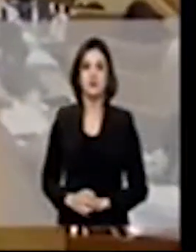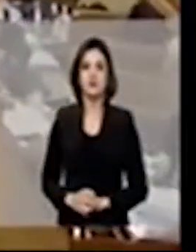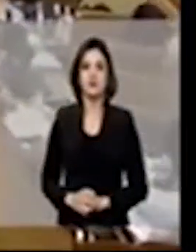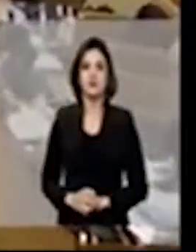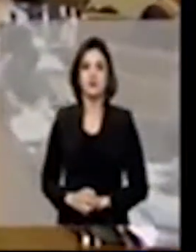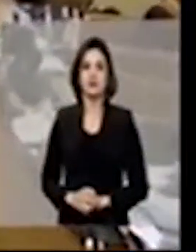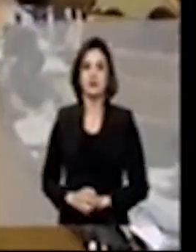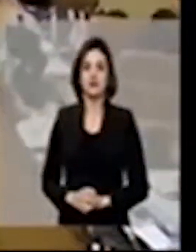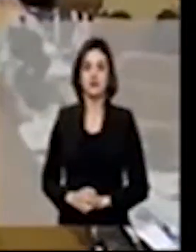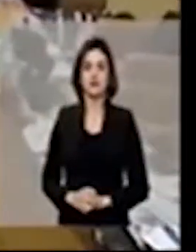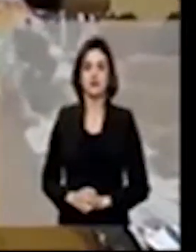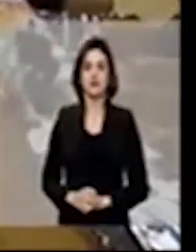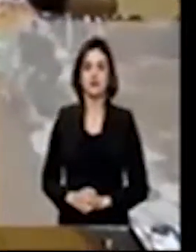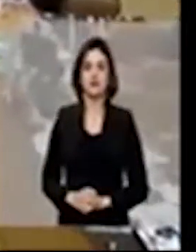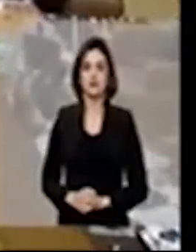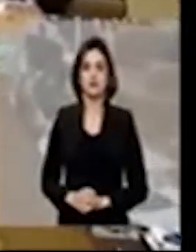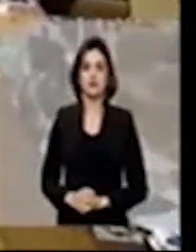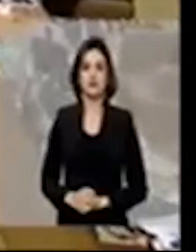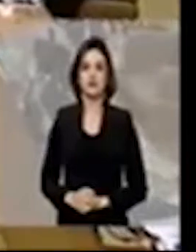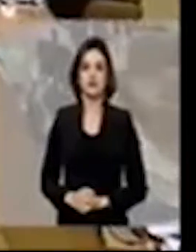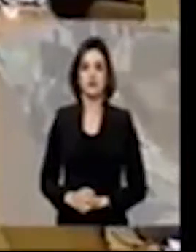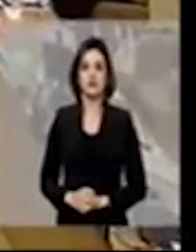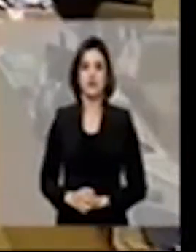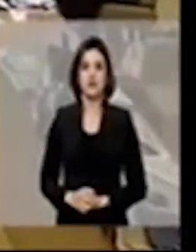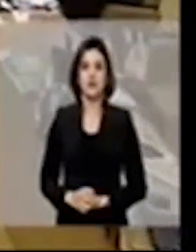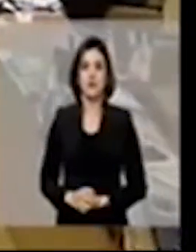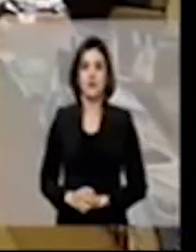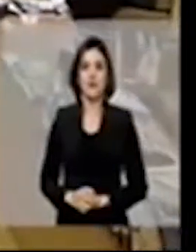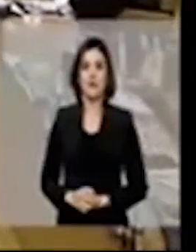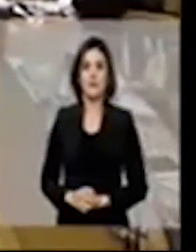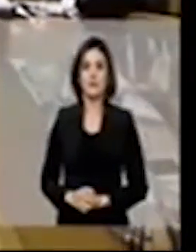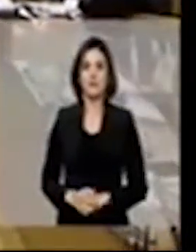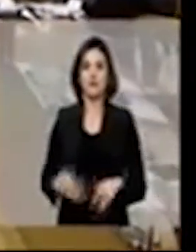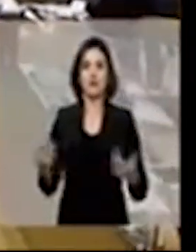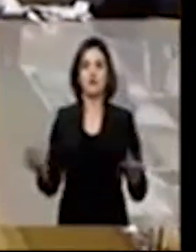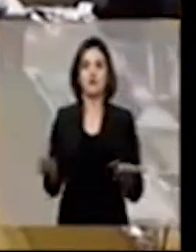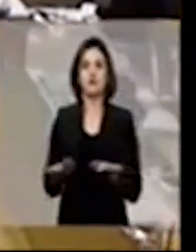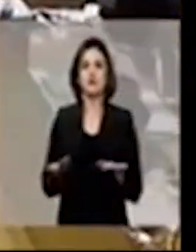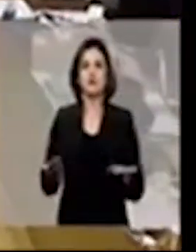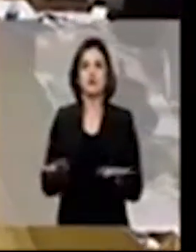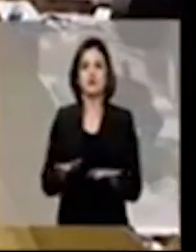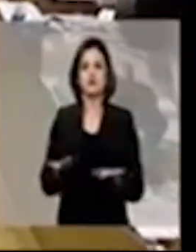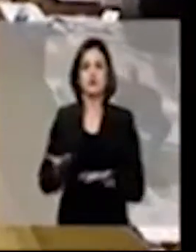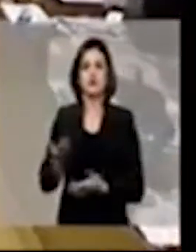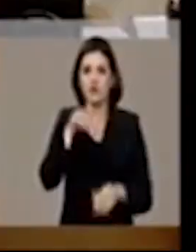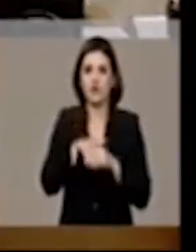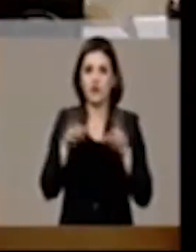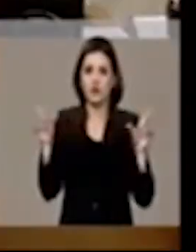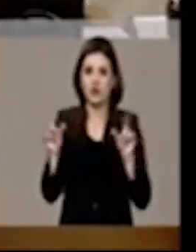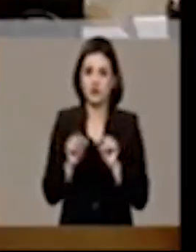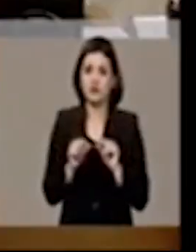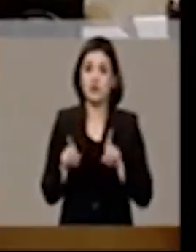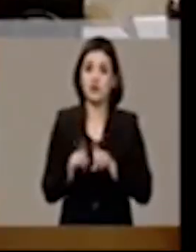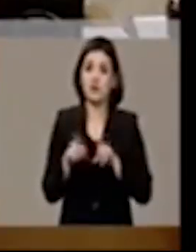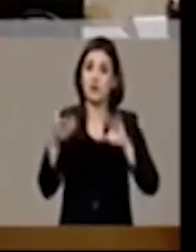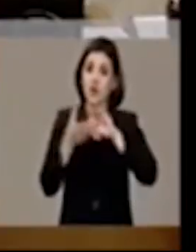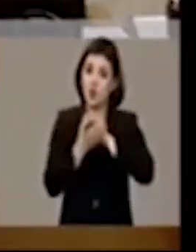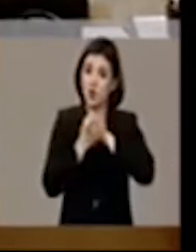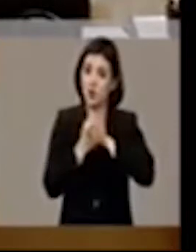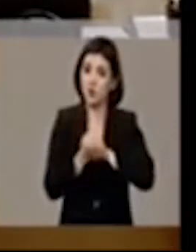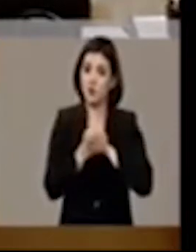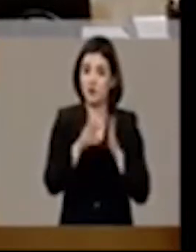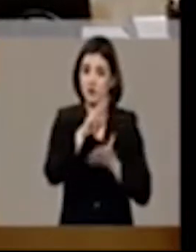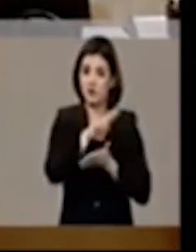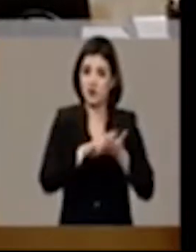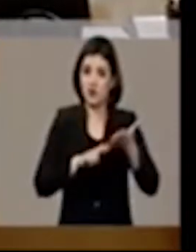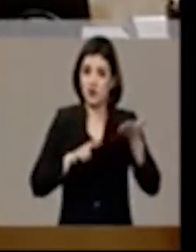foram consideradas um crime neste ano, quando o STF as incluiu dentro da lei do racismo. Novamente, uma